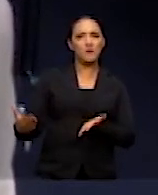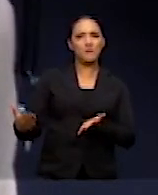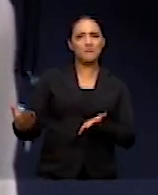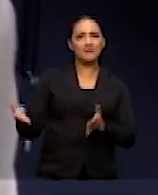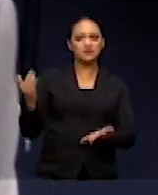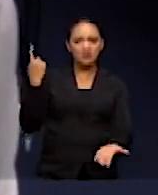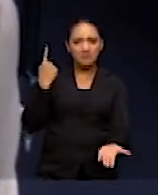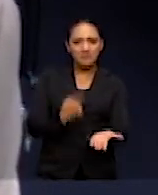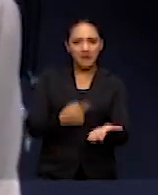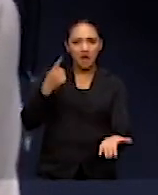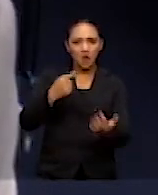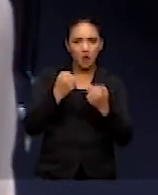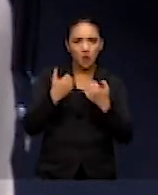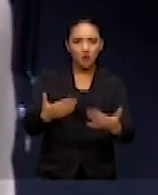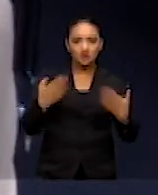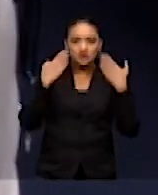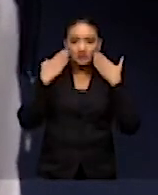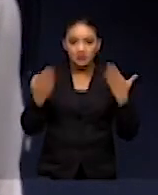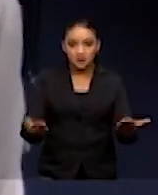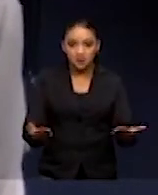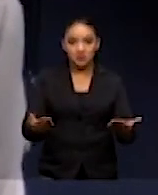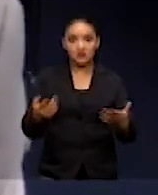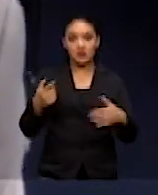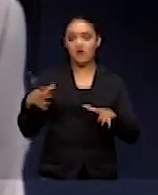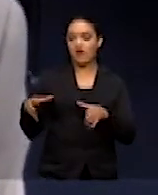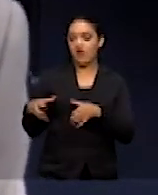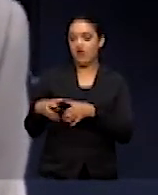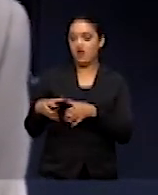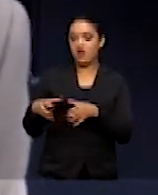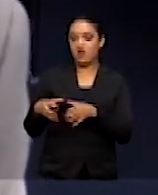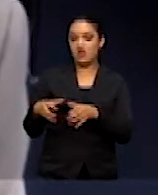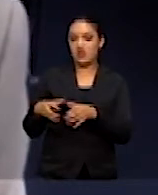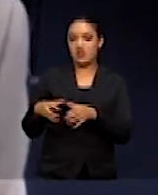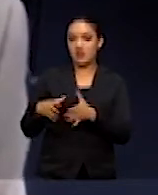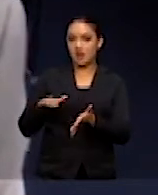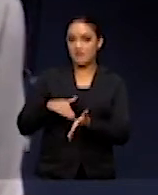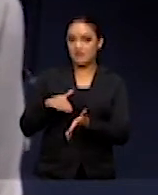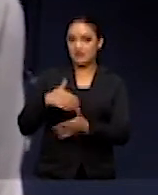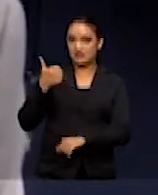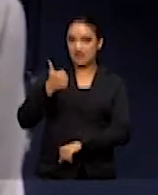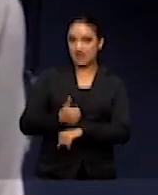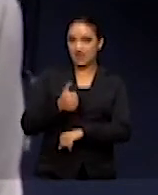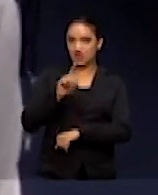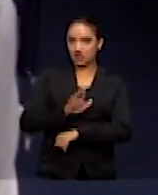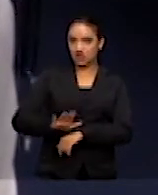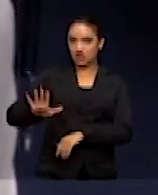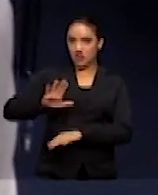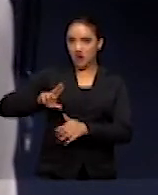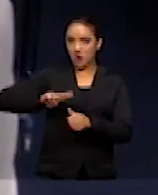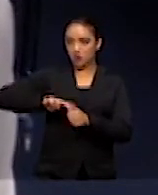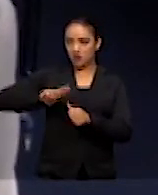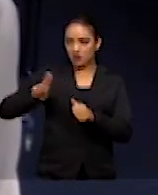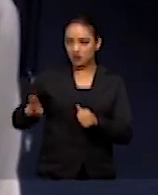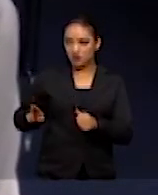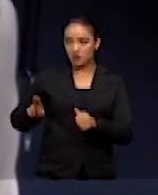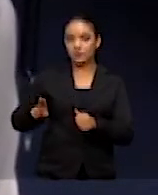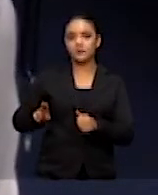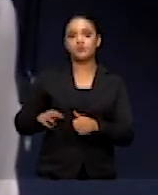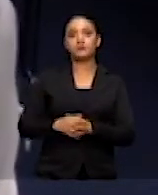audiência pública, ficamos, a equipe da Secretaria-Geral de Contencioso da AGU e